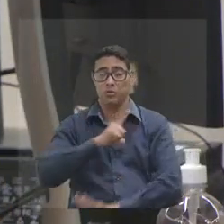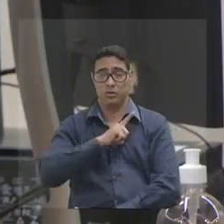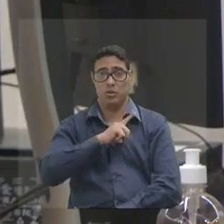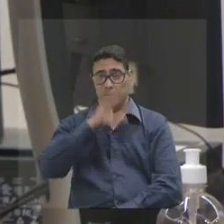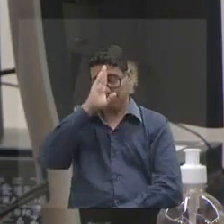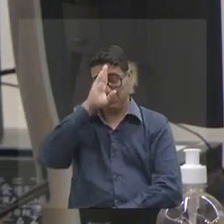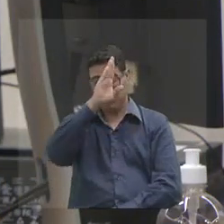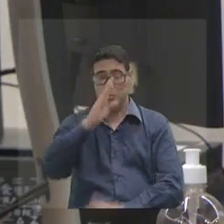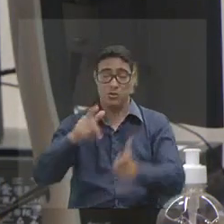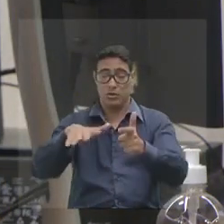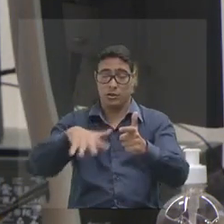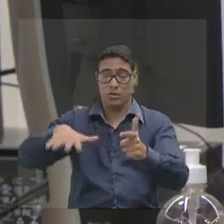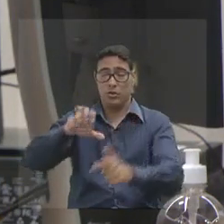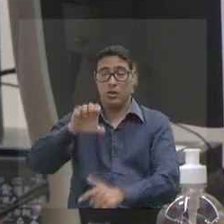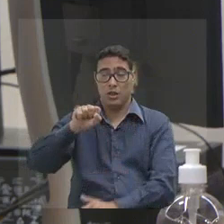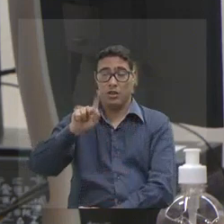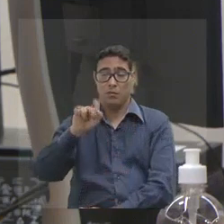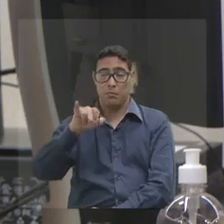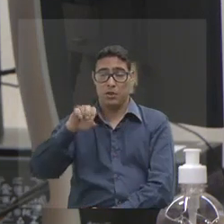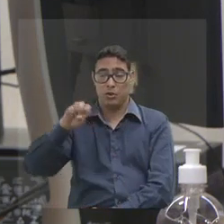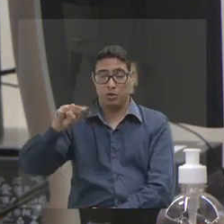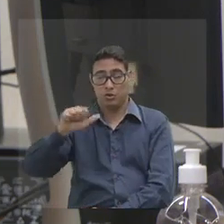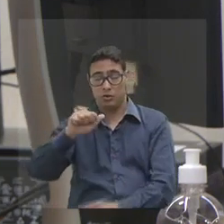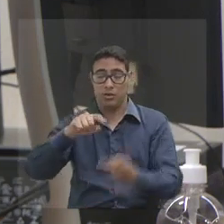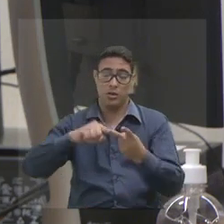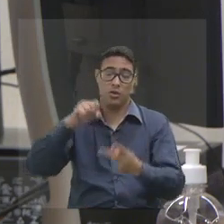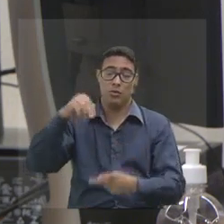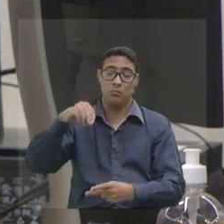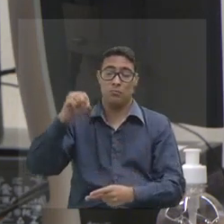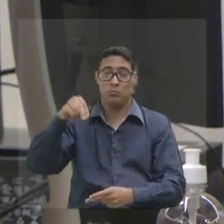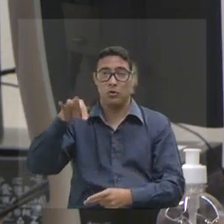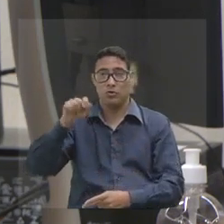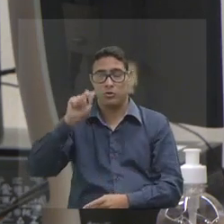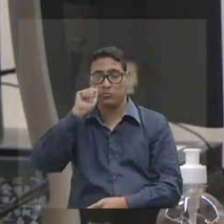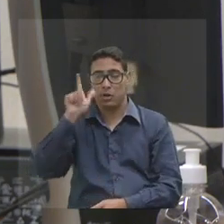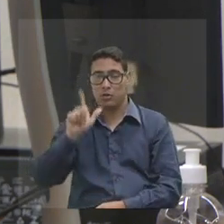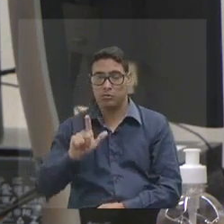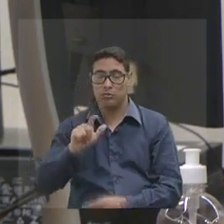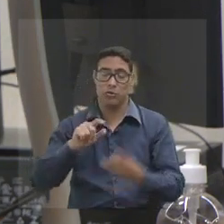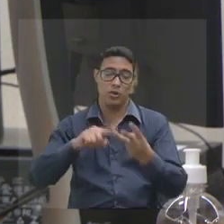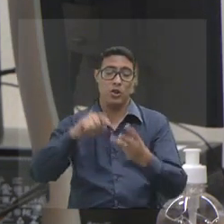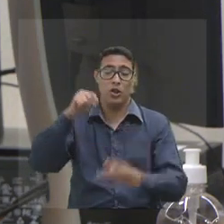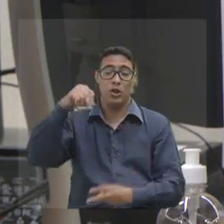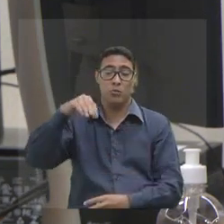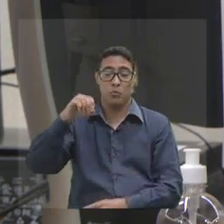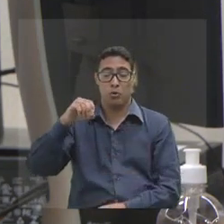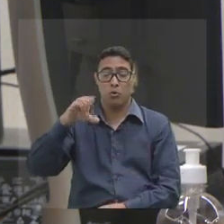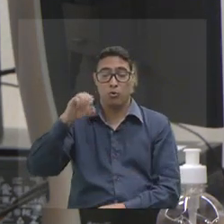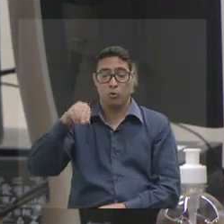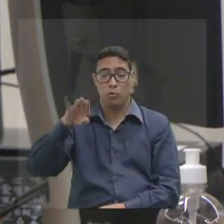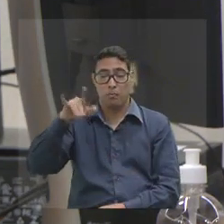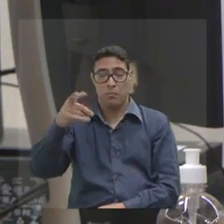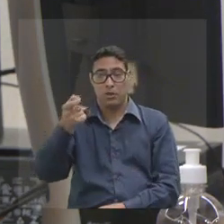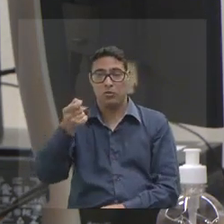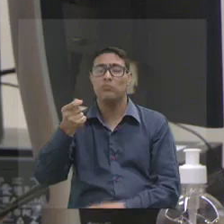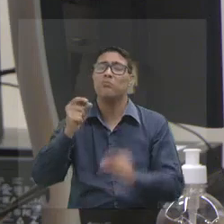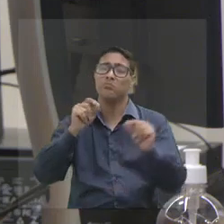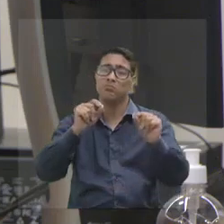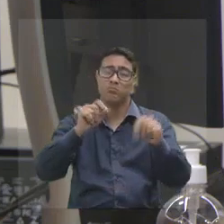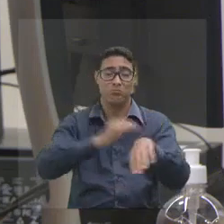nas regiões de Espinosa de Monte Azul e de Mocambinho o que a cemad está fazendo